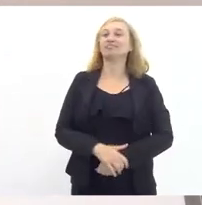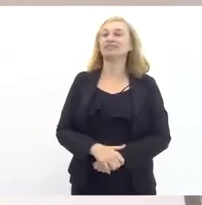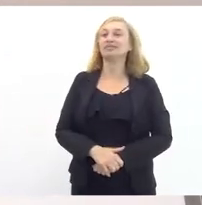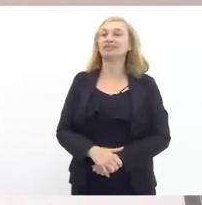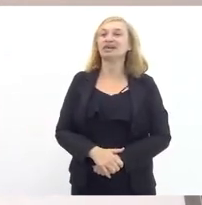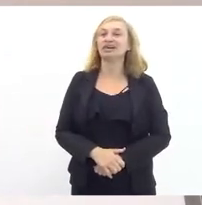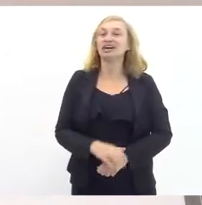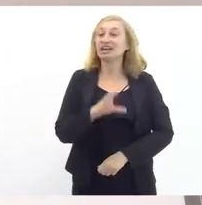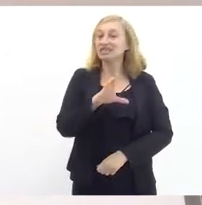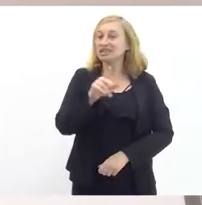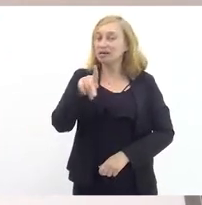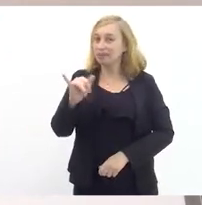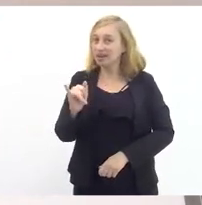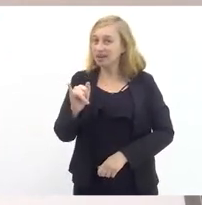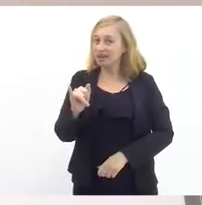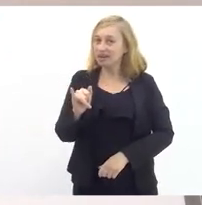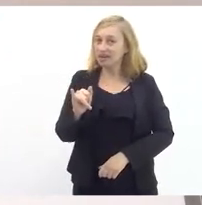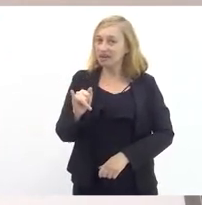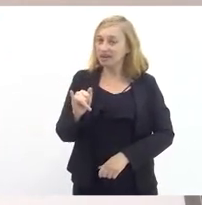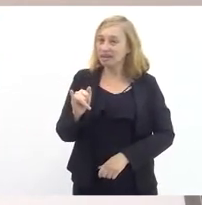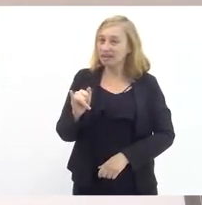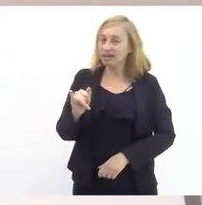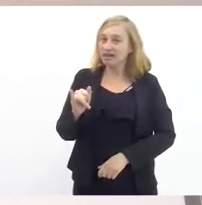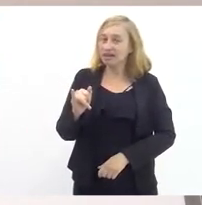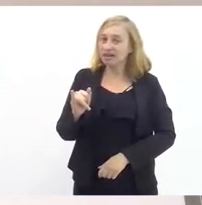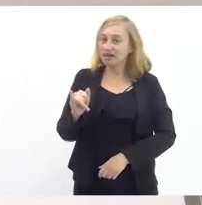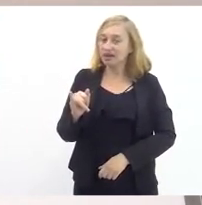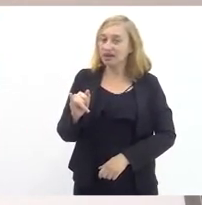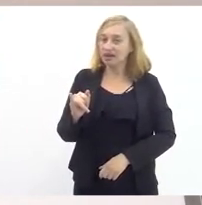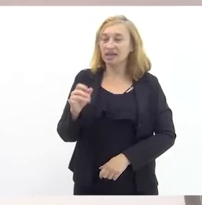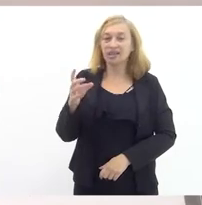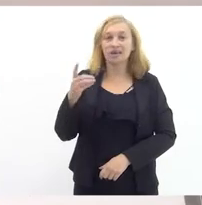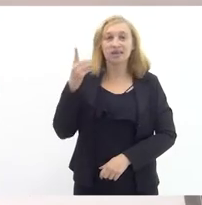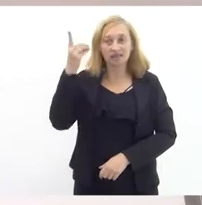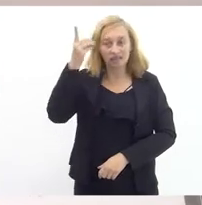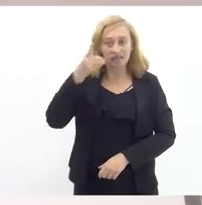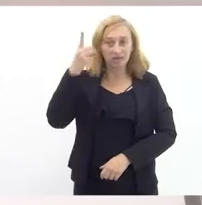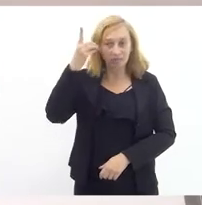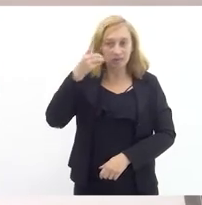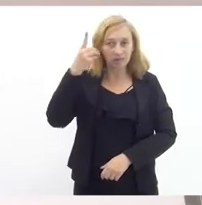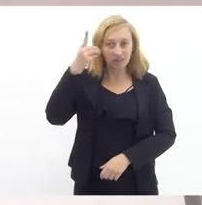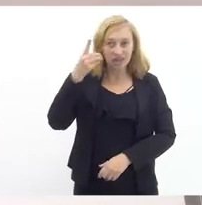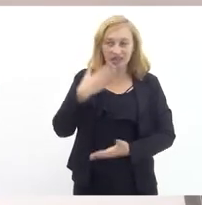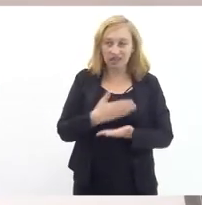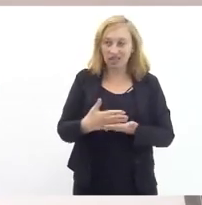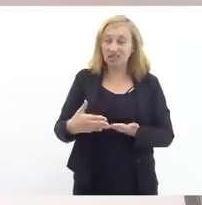A CPI que a senhora preside, deputada, ela já tem um grande mérito: